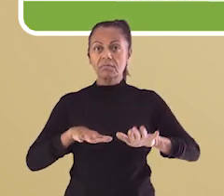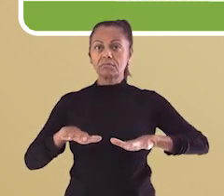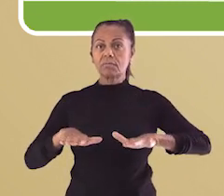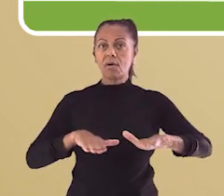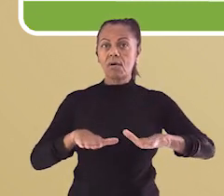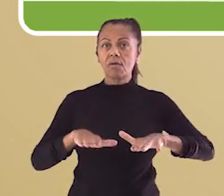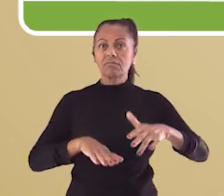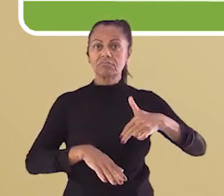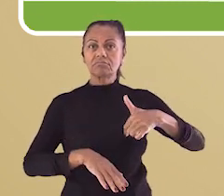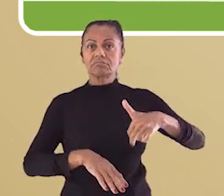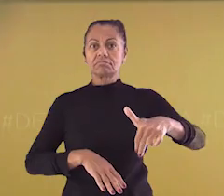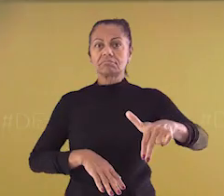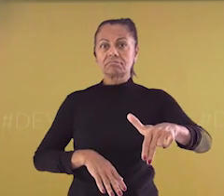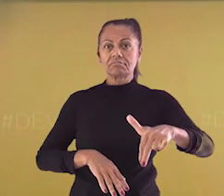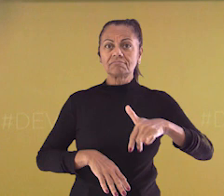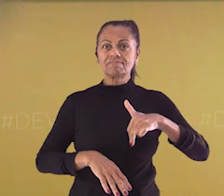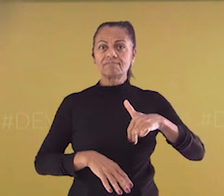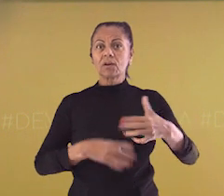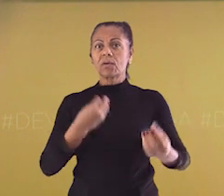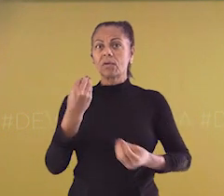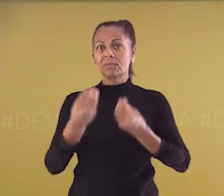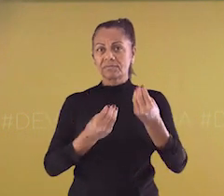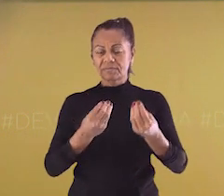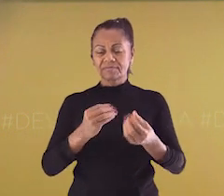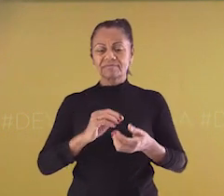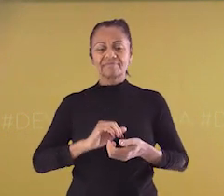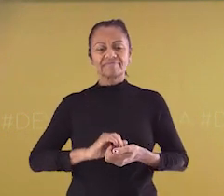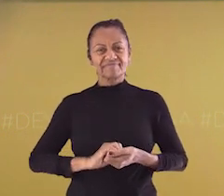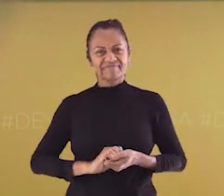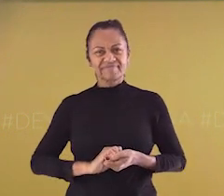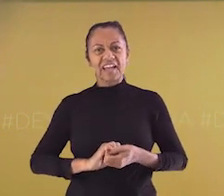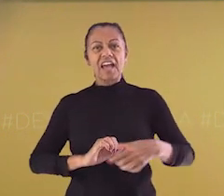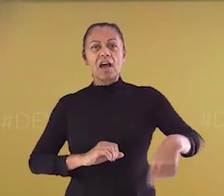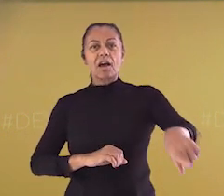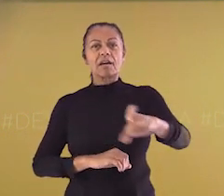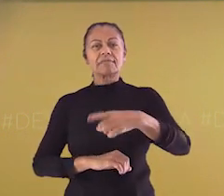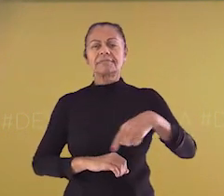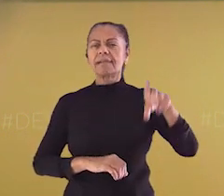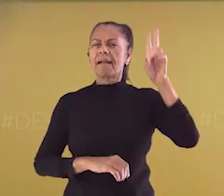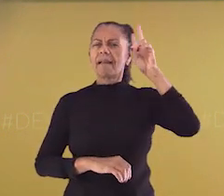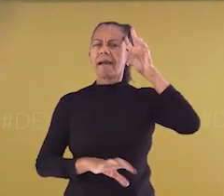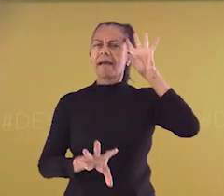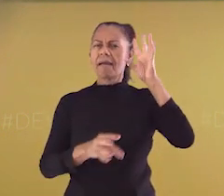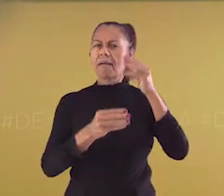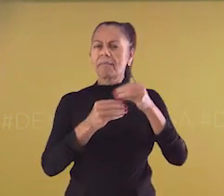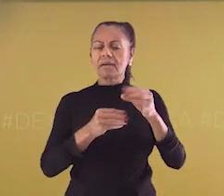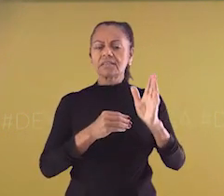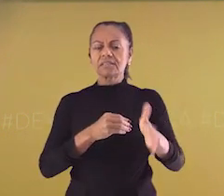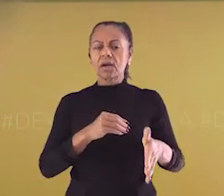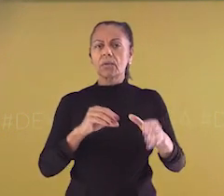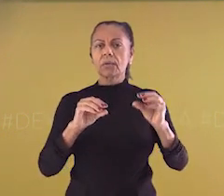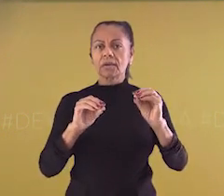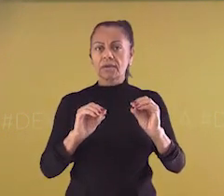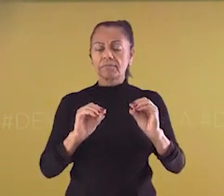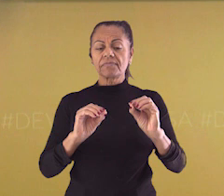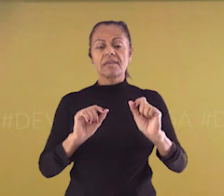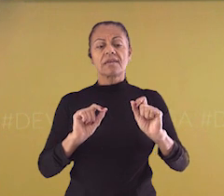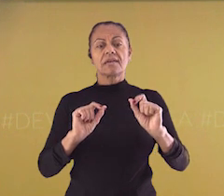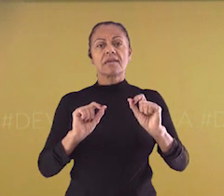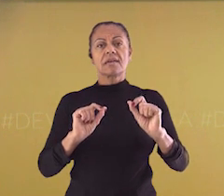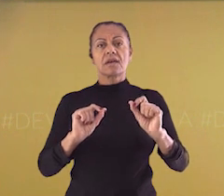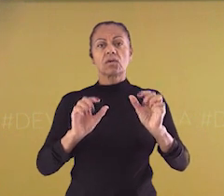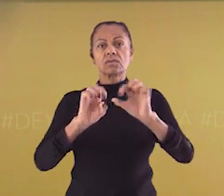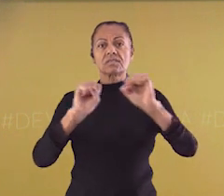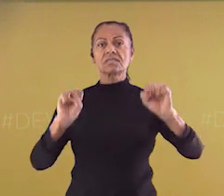nossa locomoção. Como você deve se lembrar, todos os sistemas são formados por um conjunto de